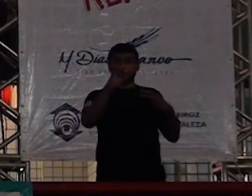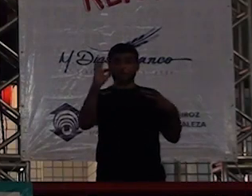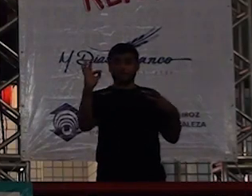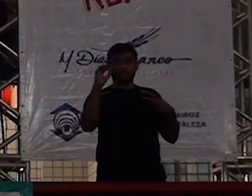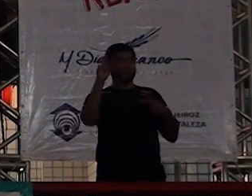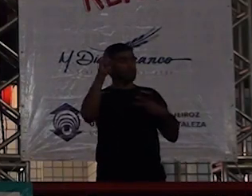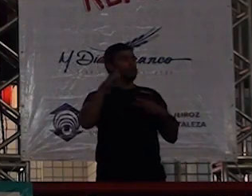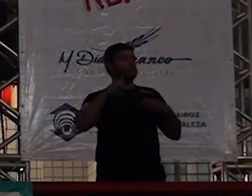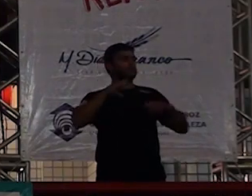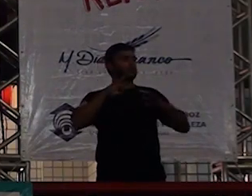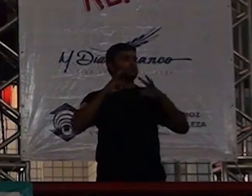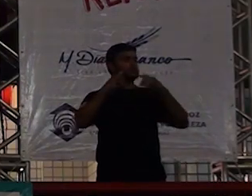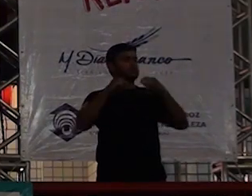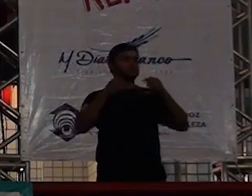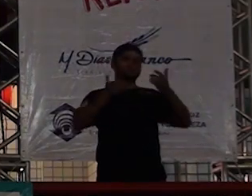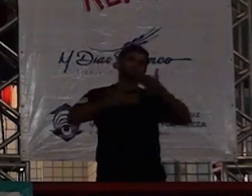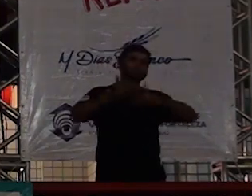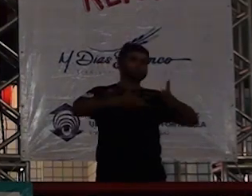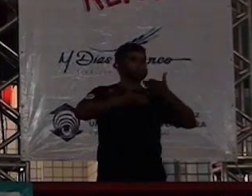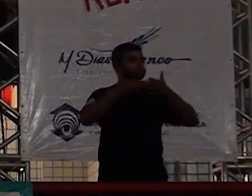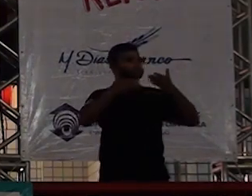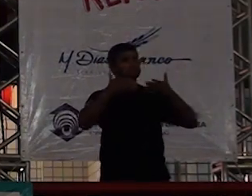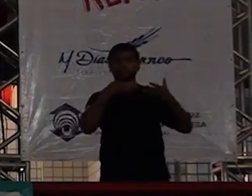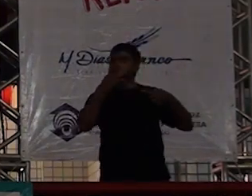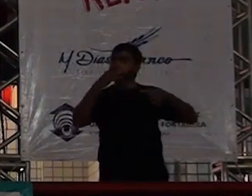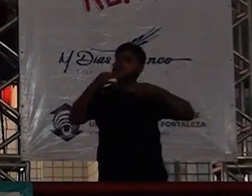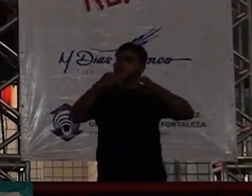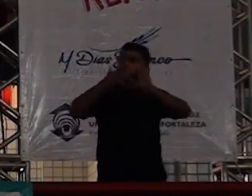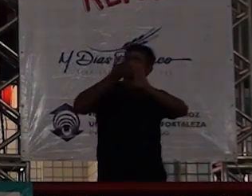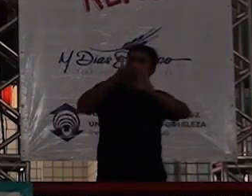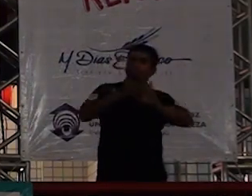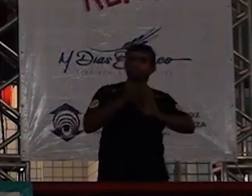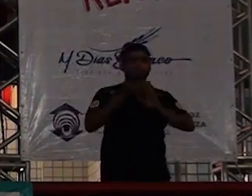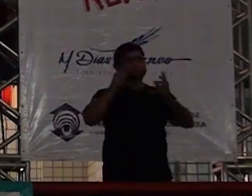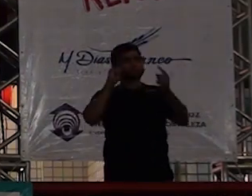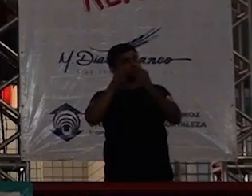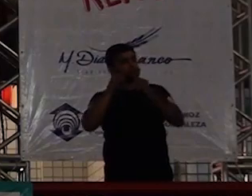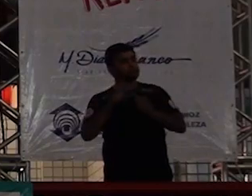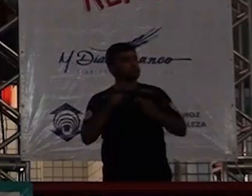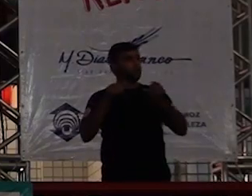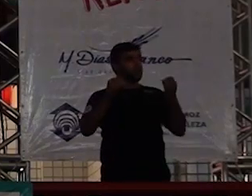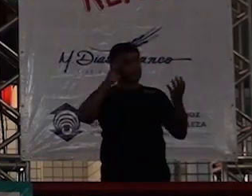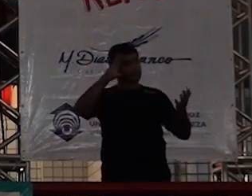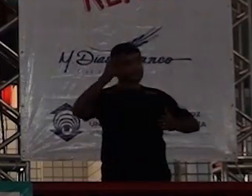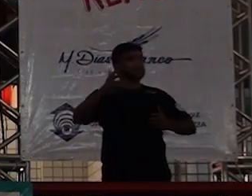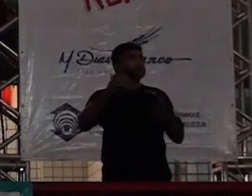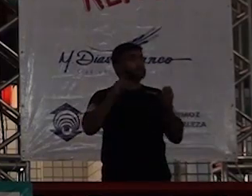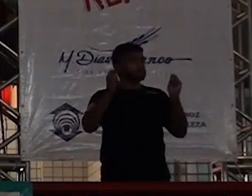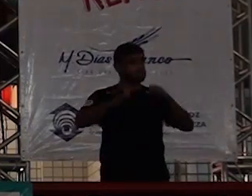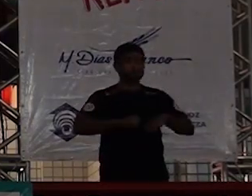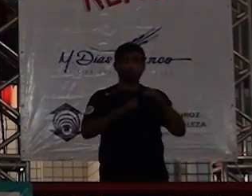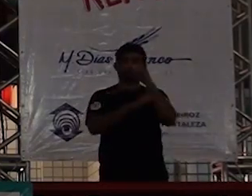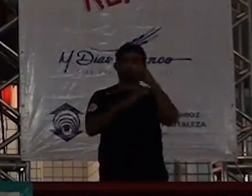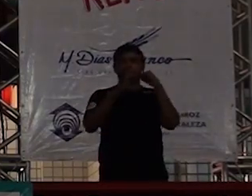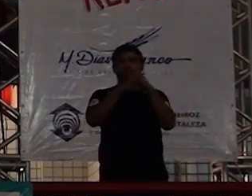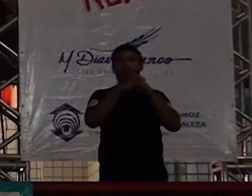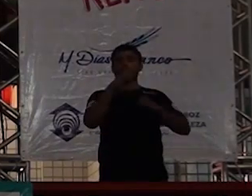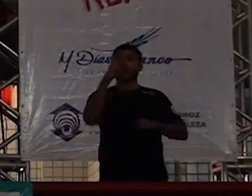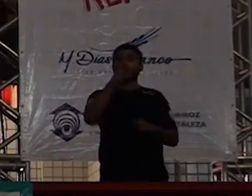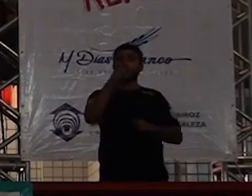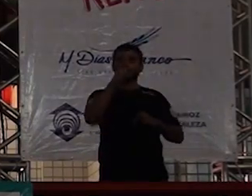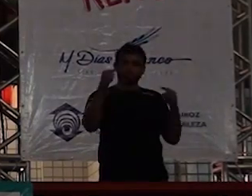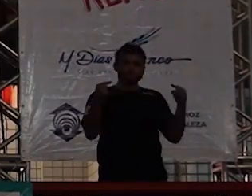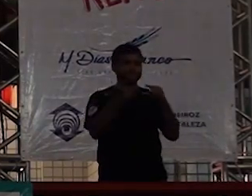Fórum será um espaço para troca de experiências, análise de problemas e busca de soluções para o uso sustentável da água em todo o